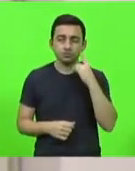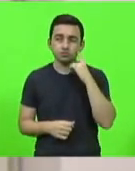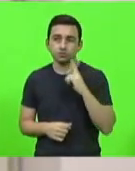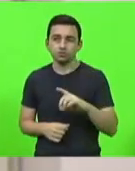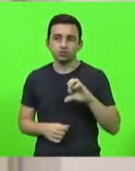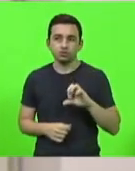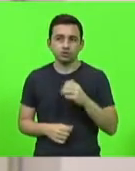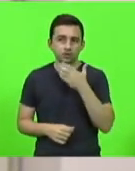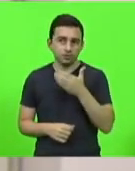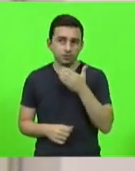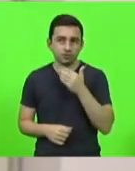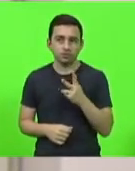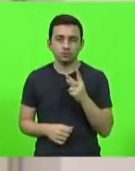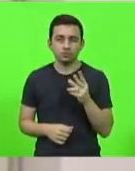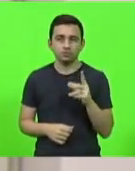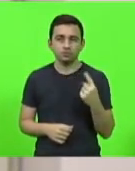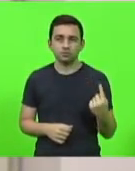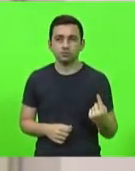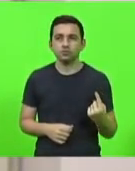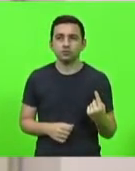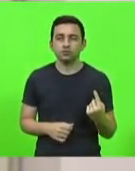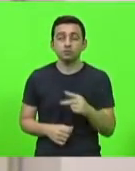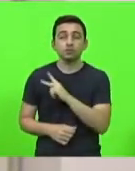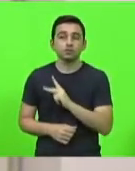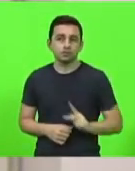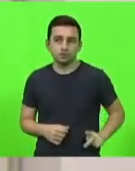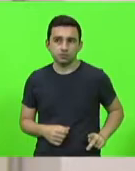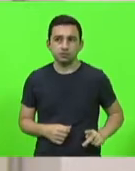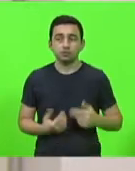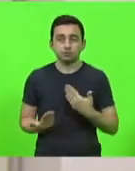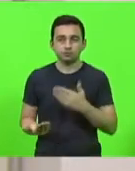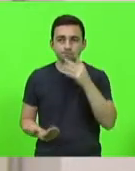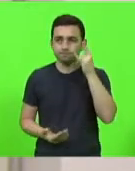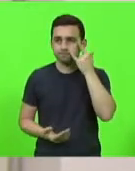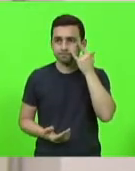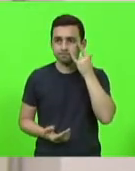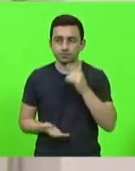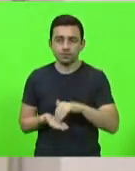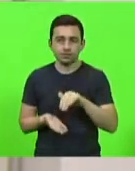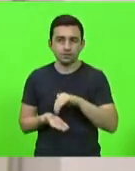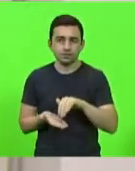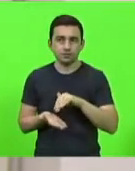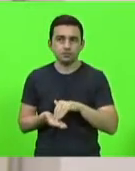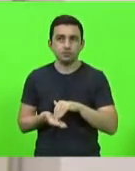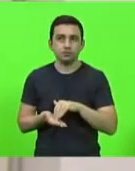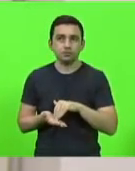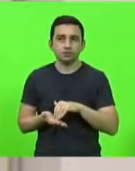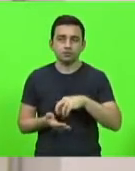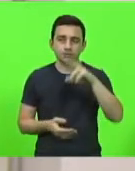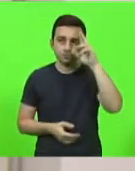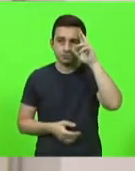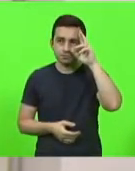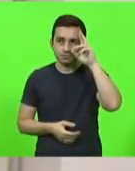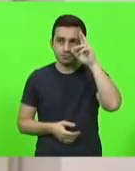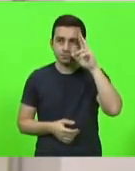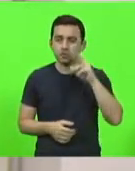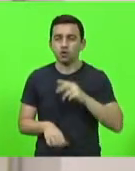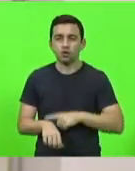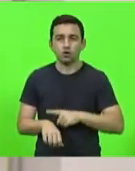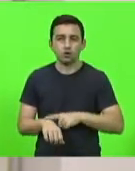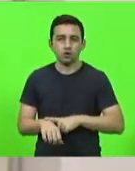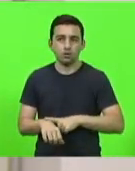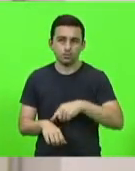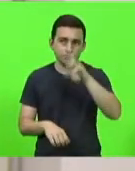em 9 de dezembro de 2021. Presidência, deputado Mauro de Nadal, secretaria, deputado Ricardo Alba. Às 12